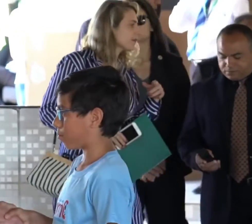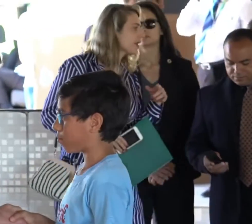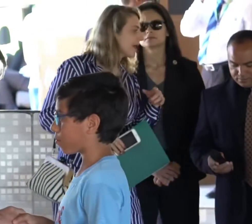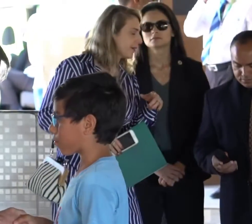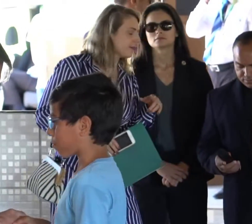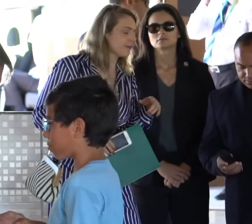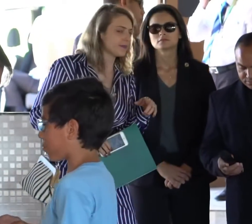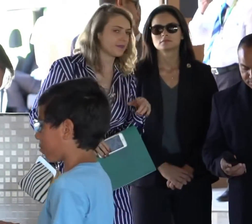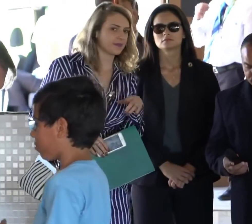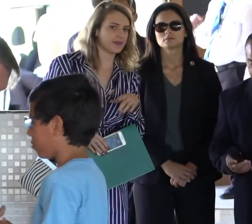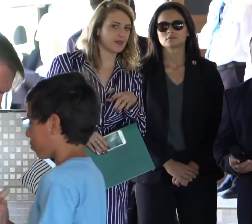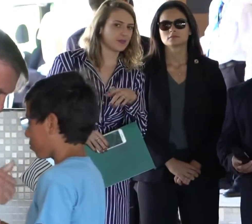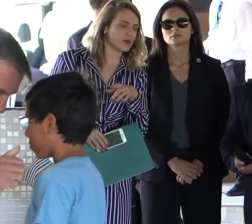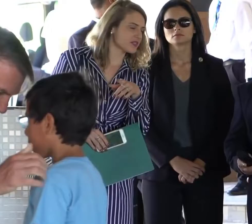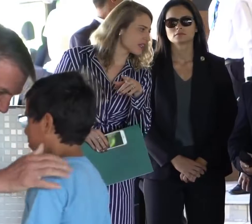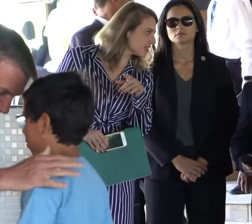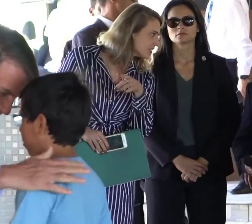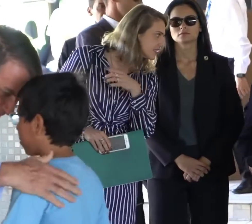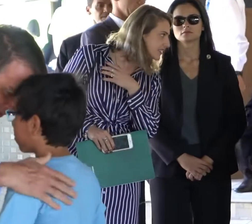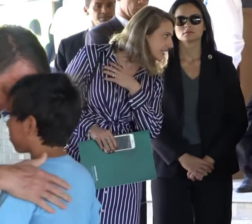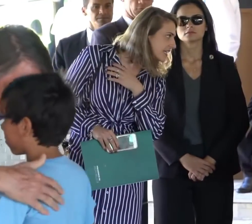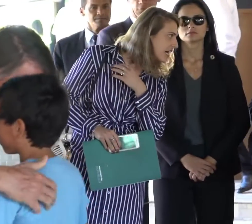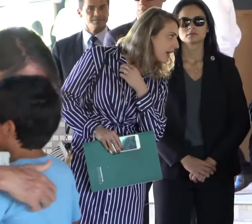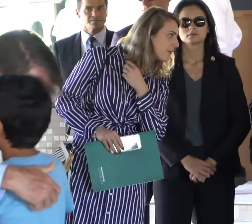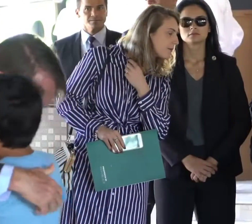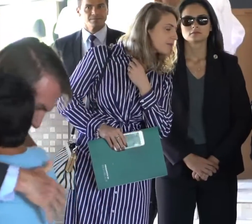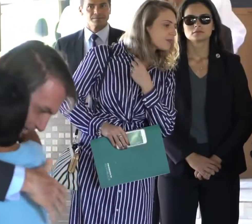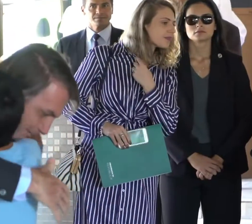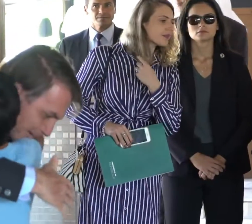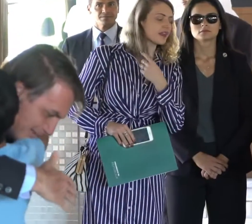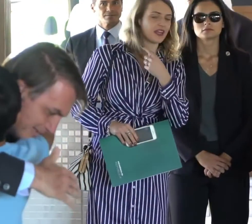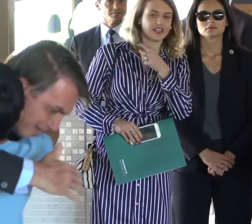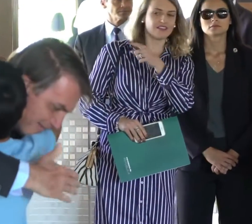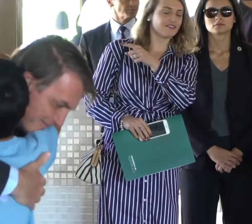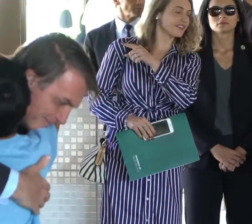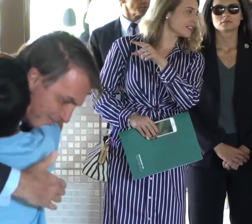É uma profecia pro Brasil, vai! Eu te levantarei, Brasil!